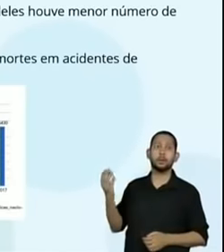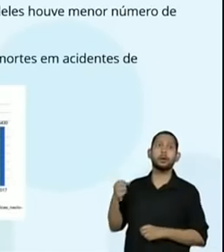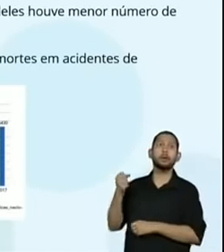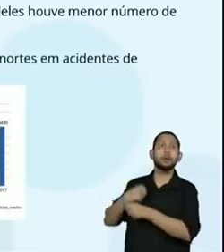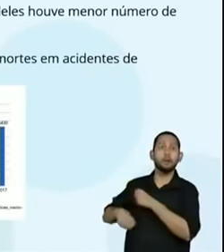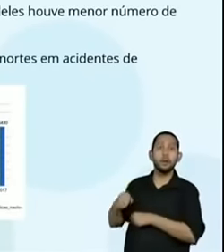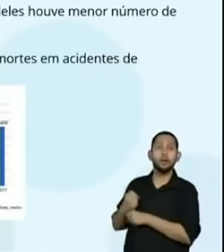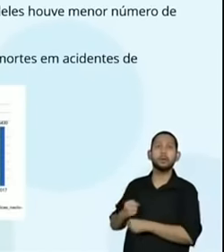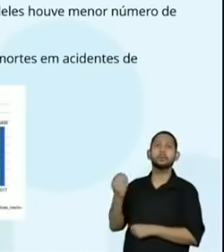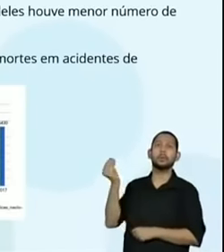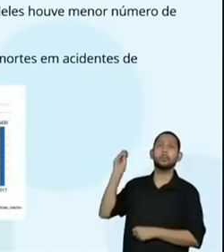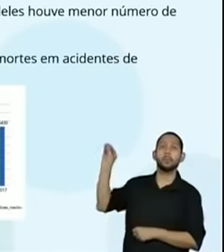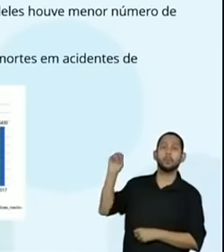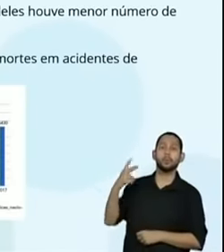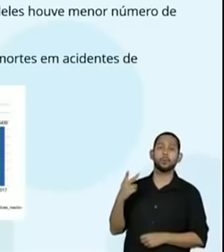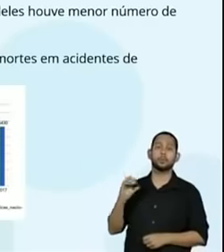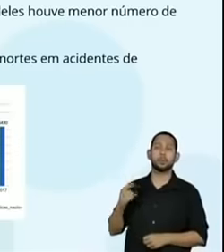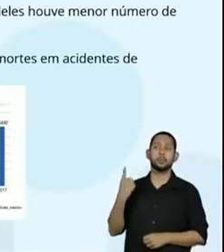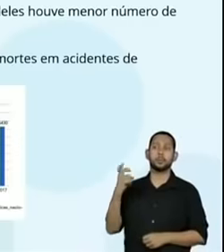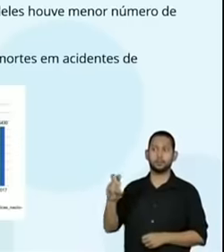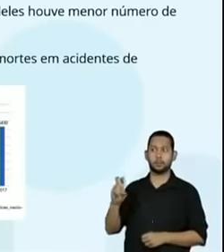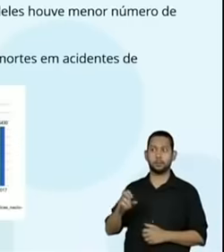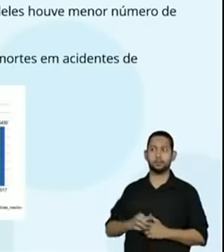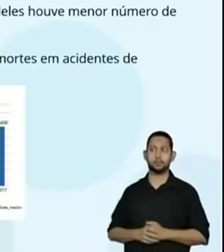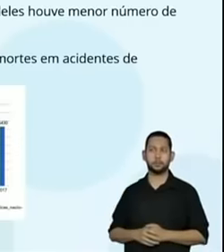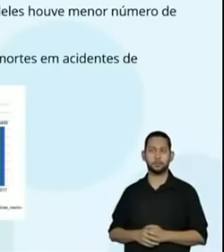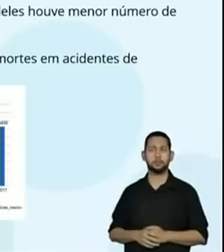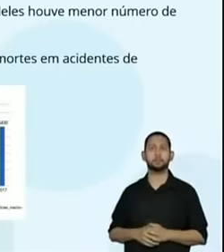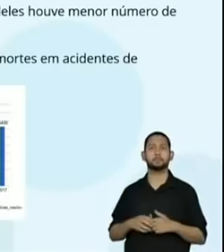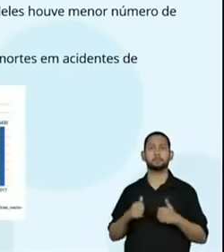em 2015.